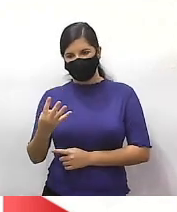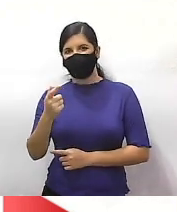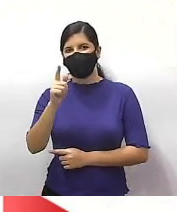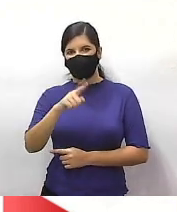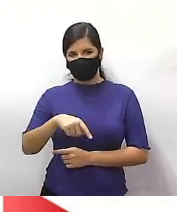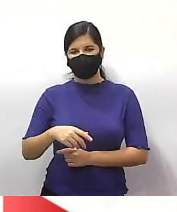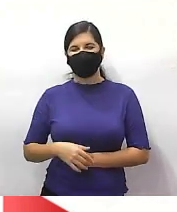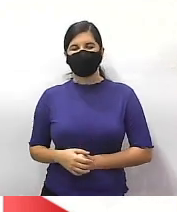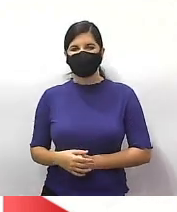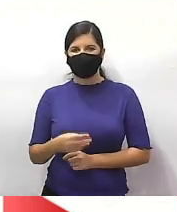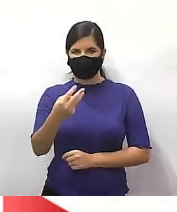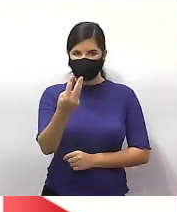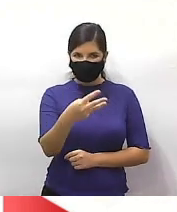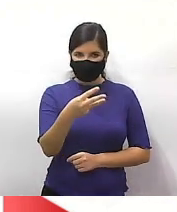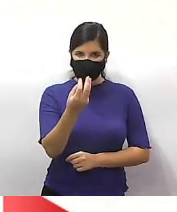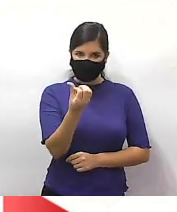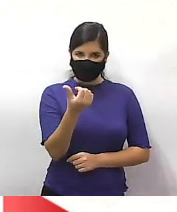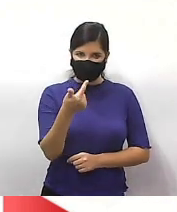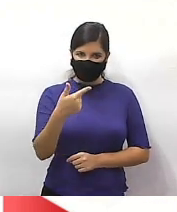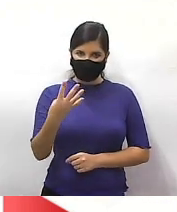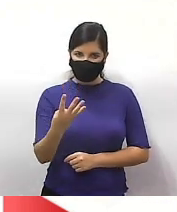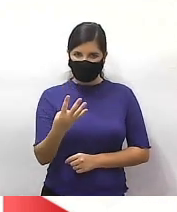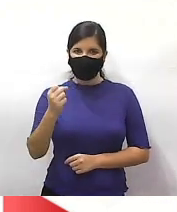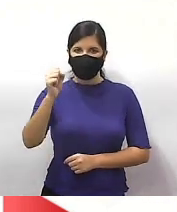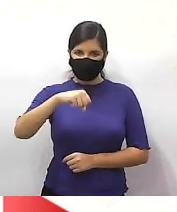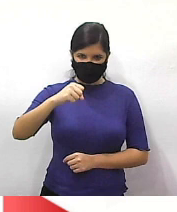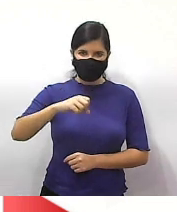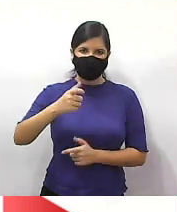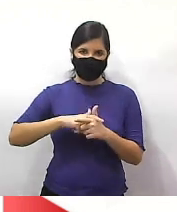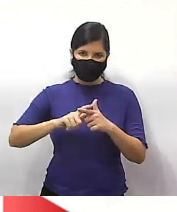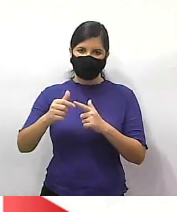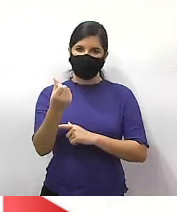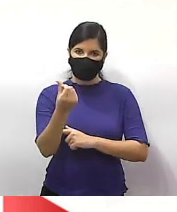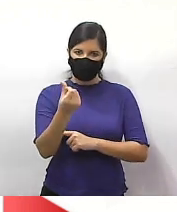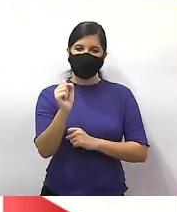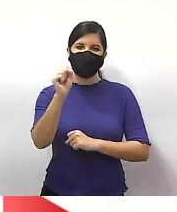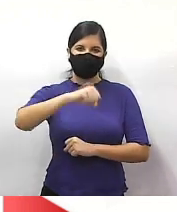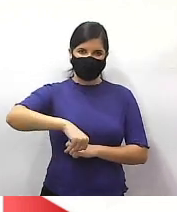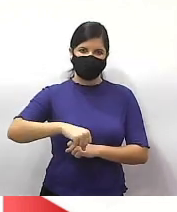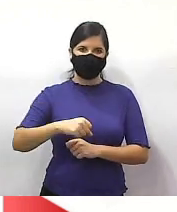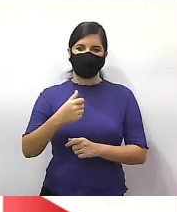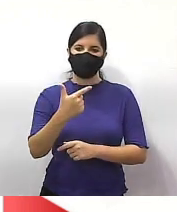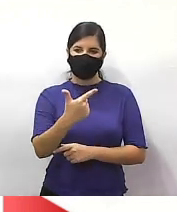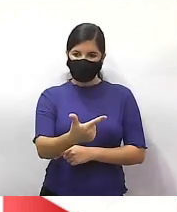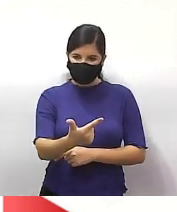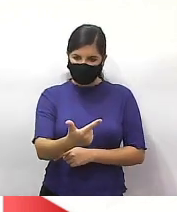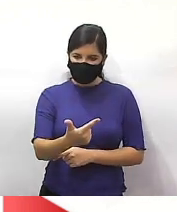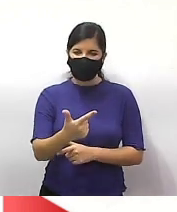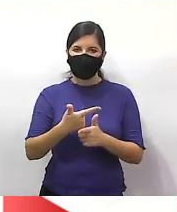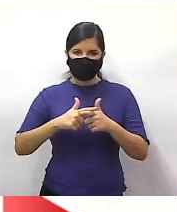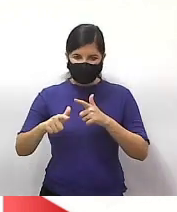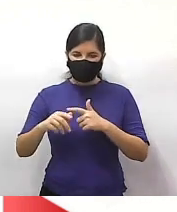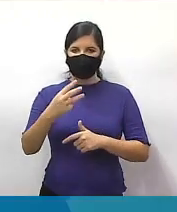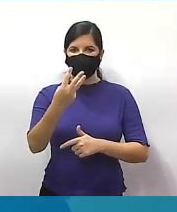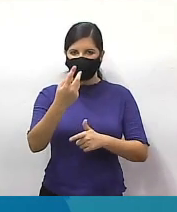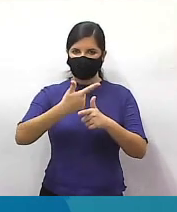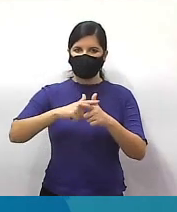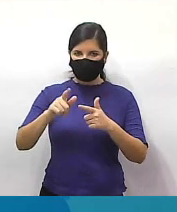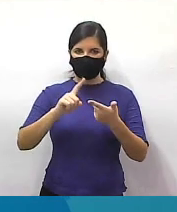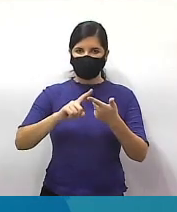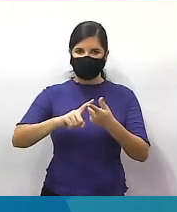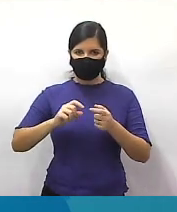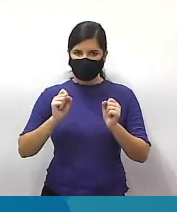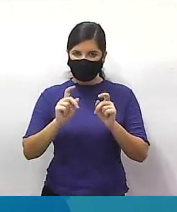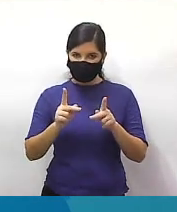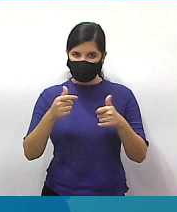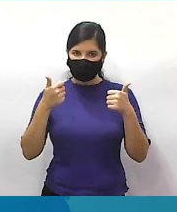3.624. Então, 3.624, sim, é divisível por 6, por 2 e por 3. Tranquilo?